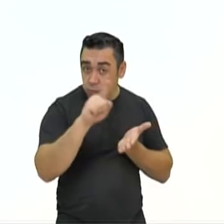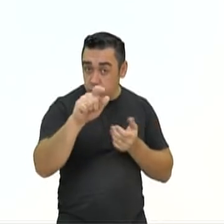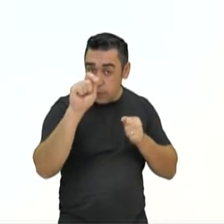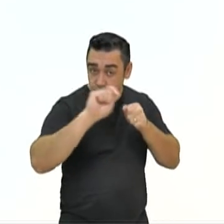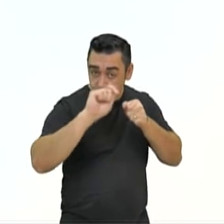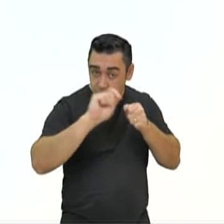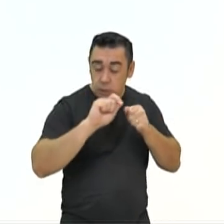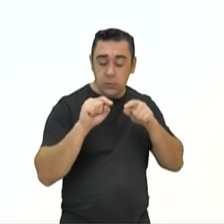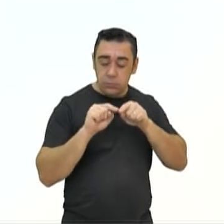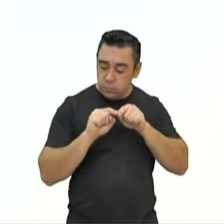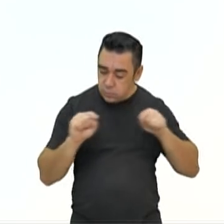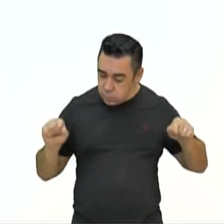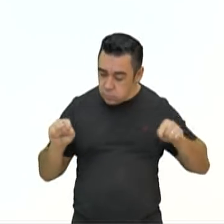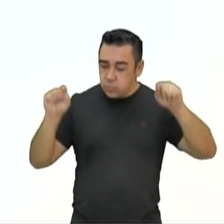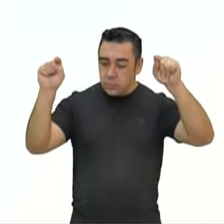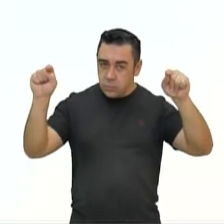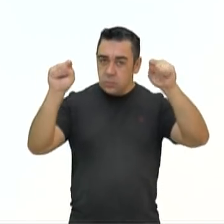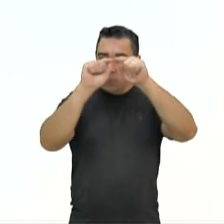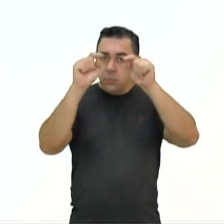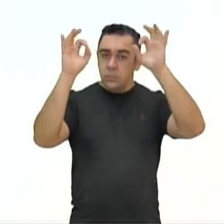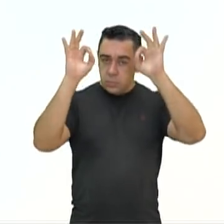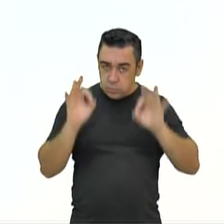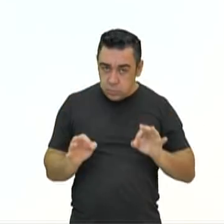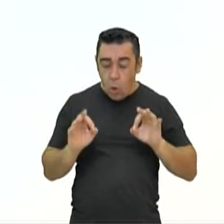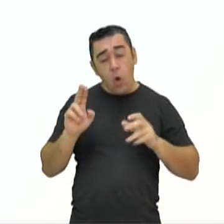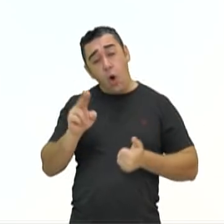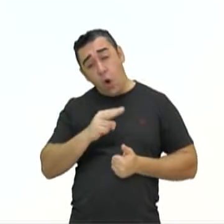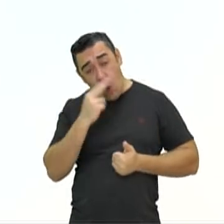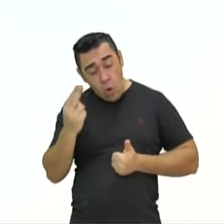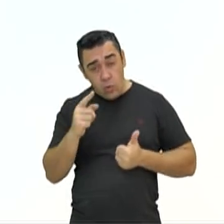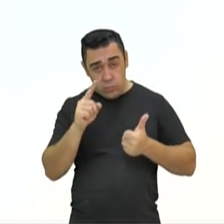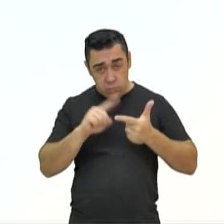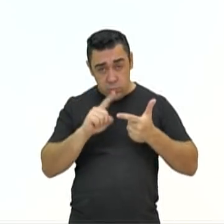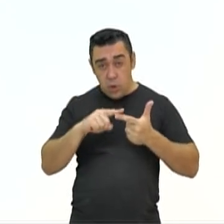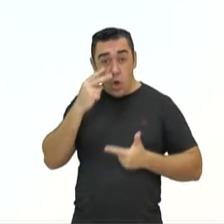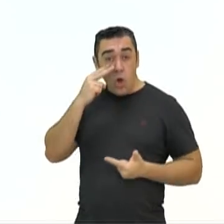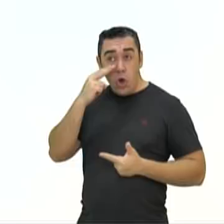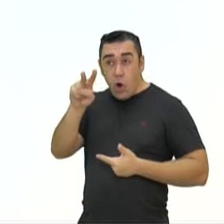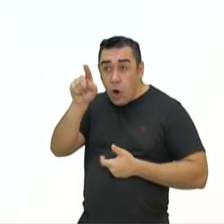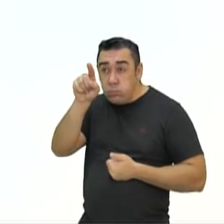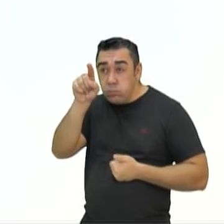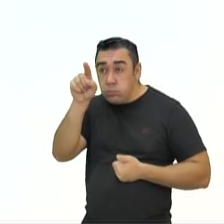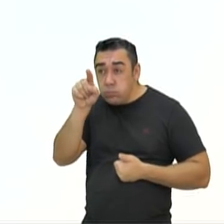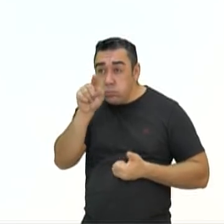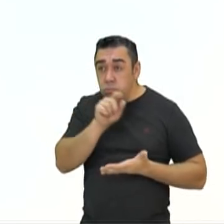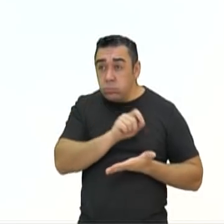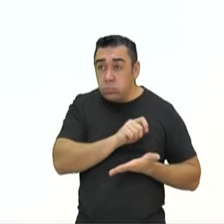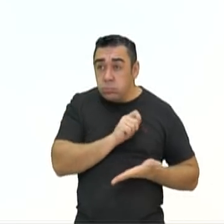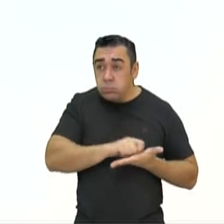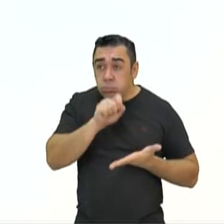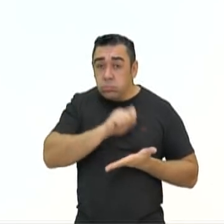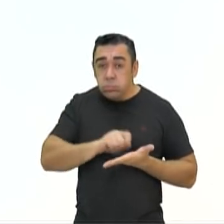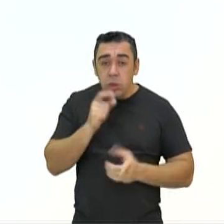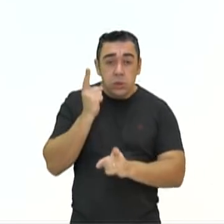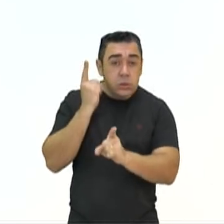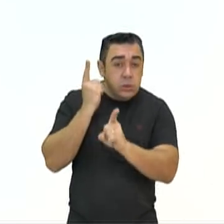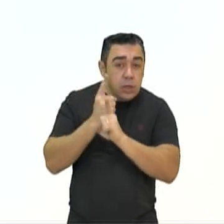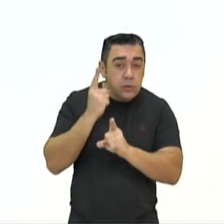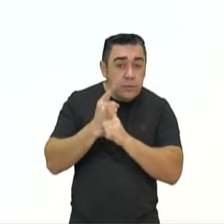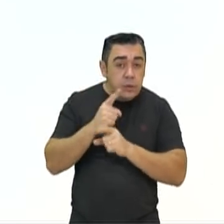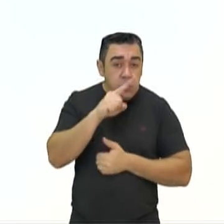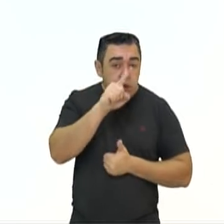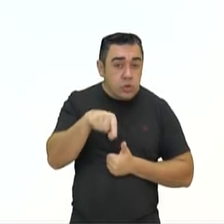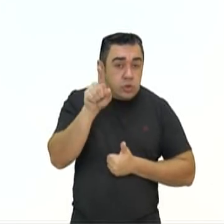fazer o tabuleiro aí, ou você vai simplesmente olhar o tabuleiro e escrever o endereço, como ficar mais fácil para você. Identifique no tabuleiro